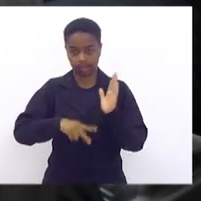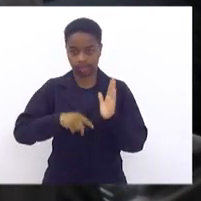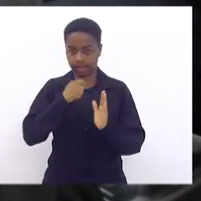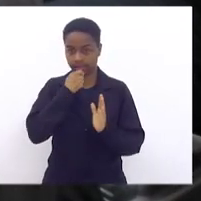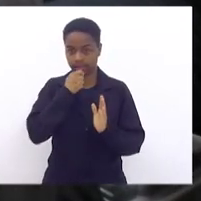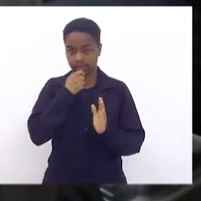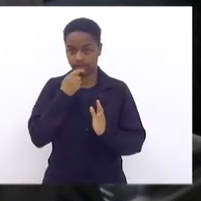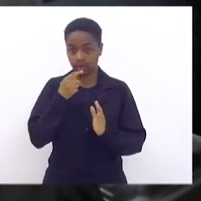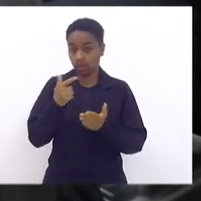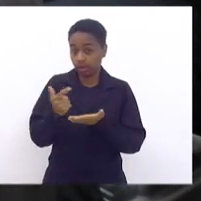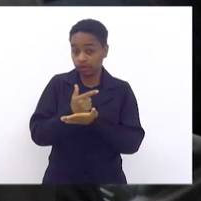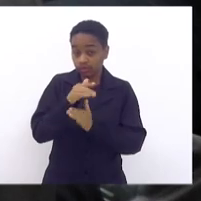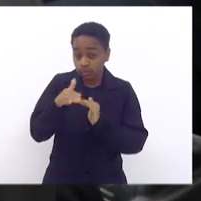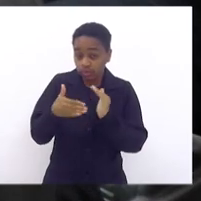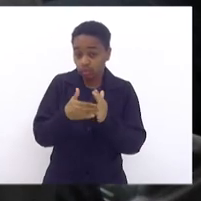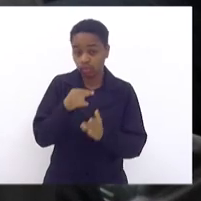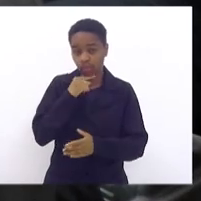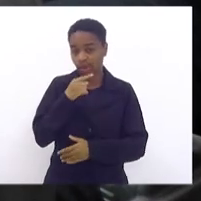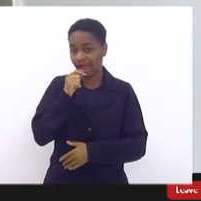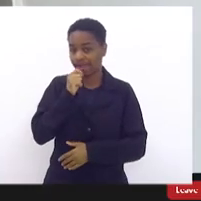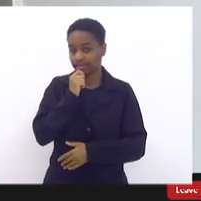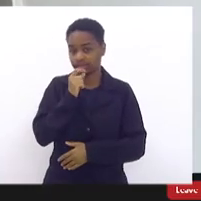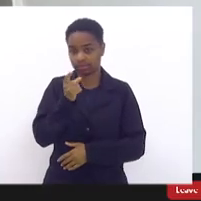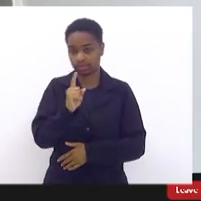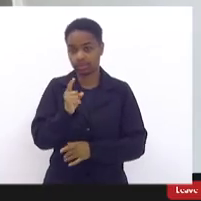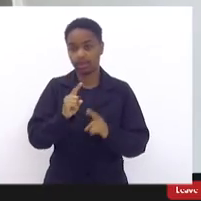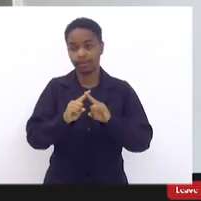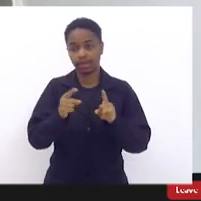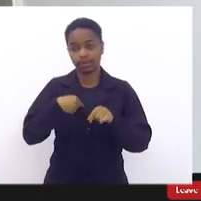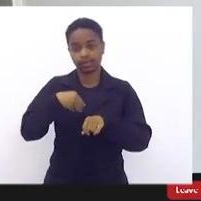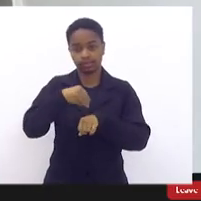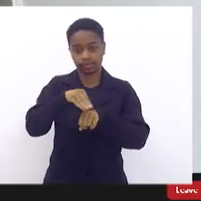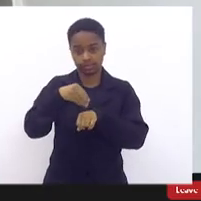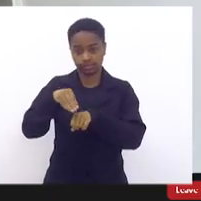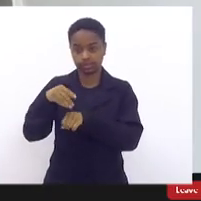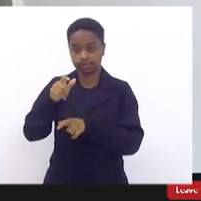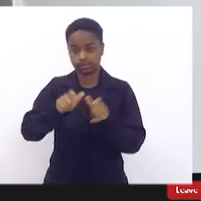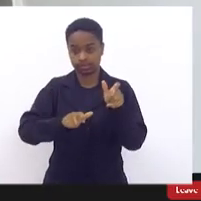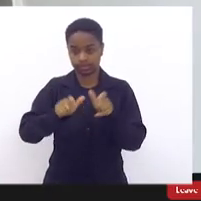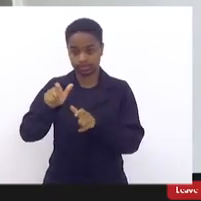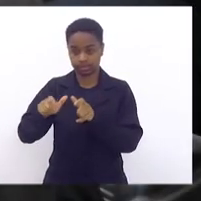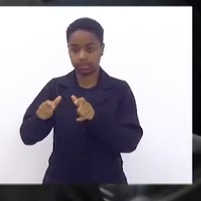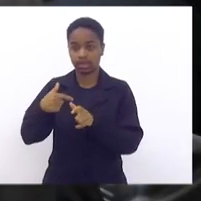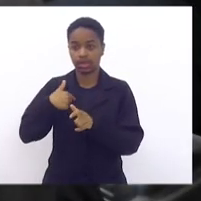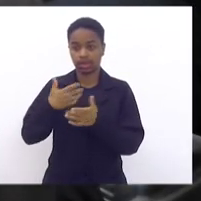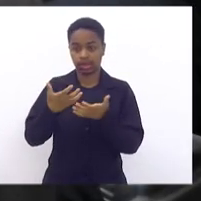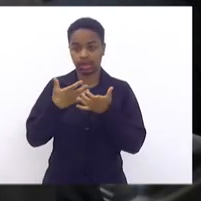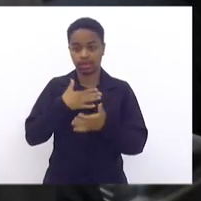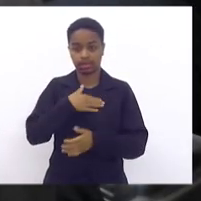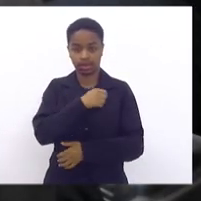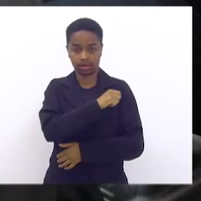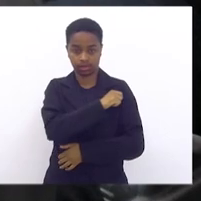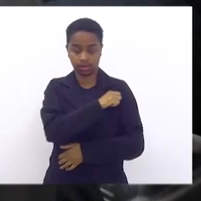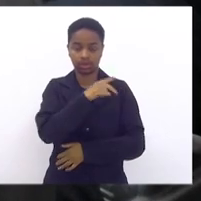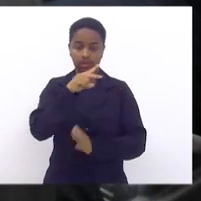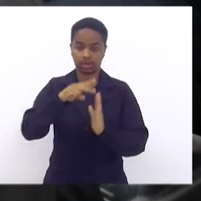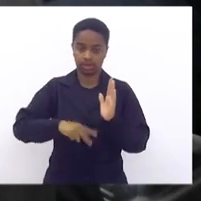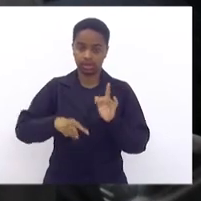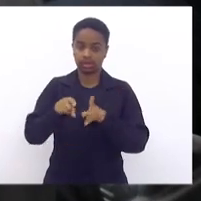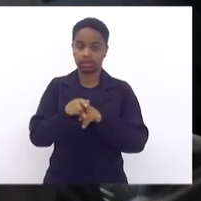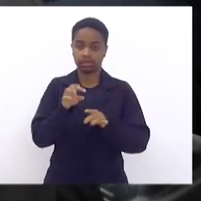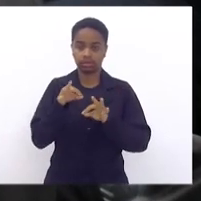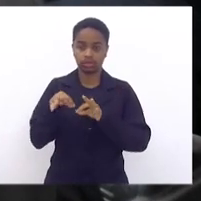Mariana, o seu livro todo, mas eu recomendo muitíssimo, recomendar para as minhas alunas e alunos e